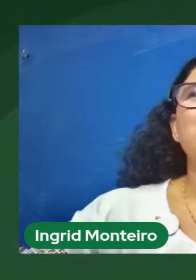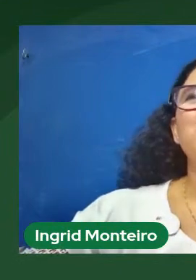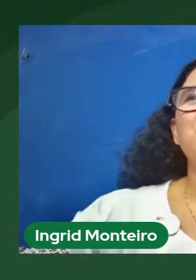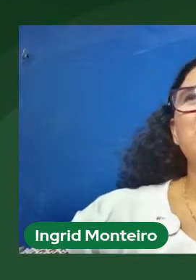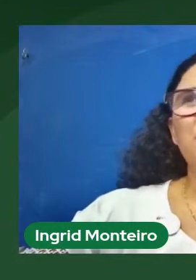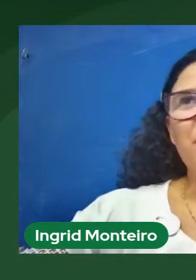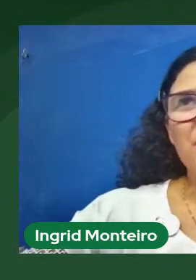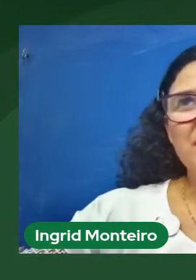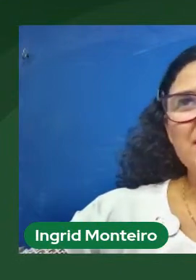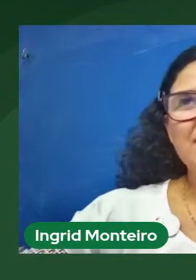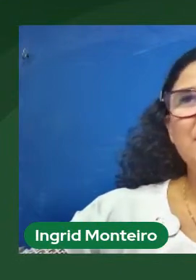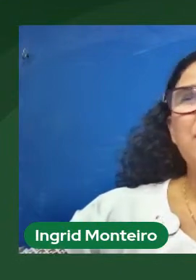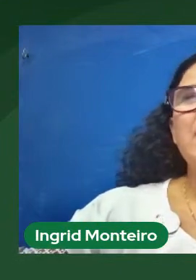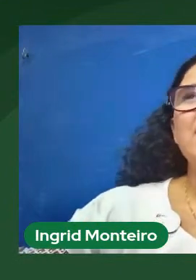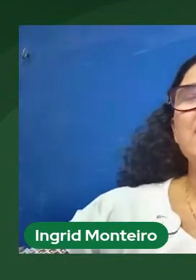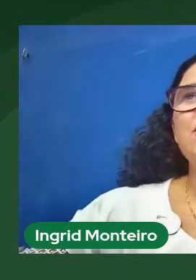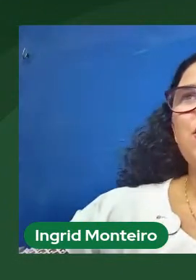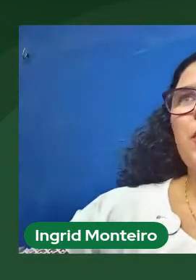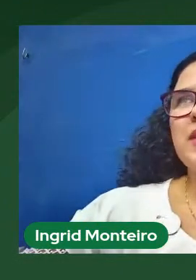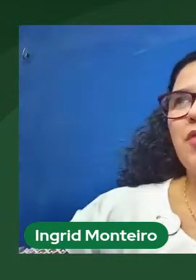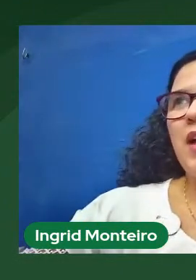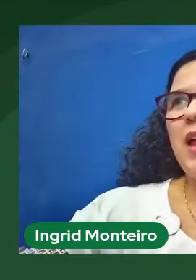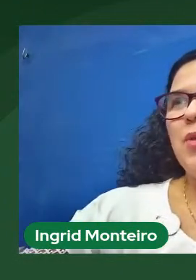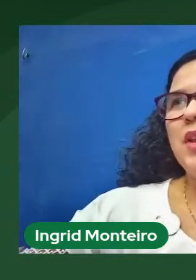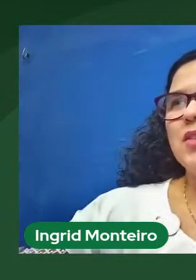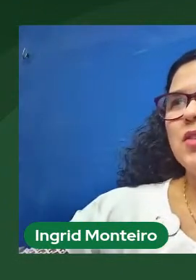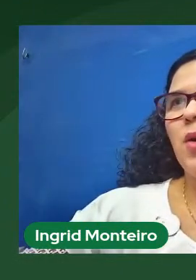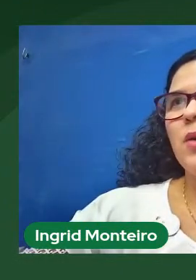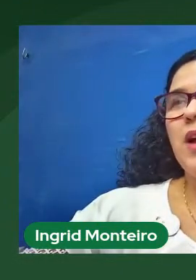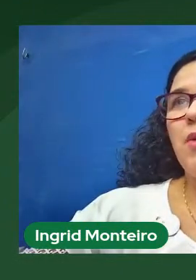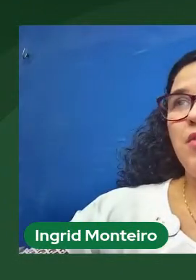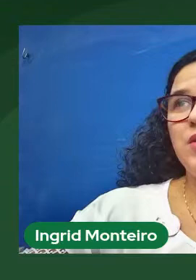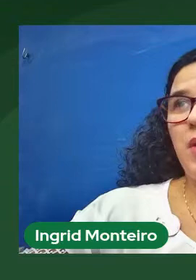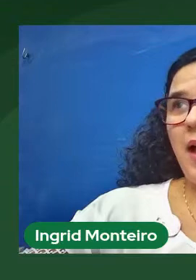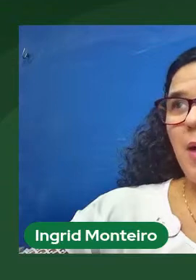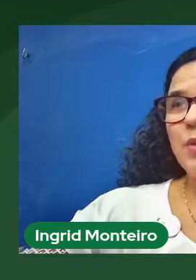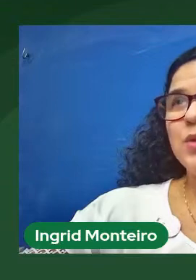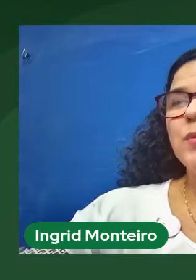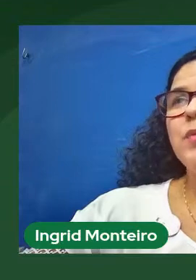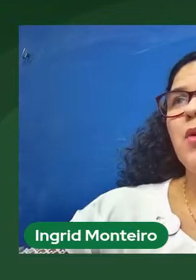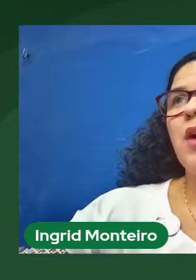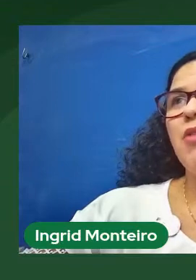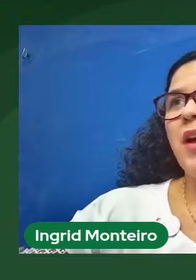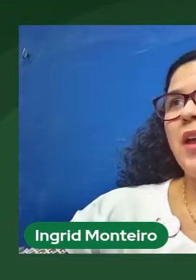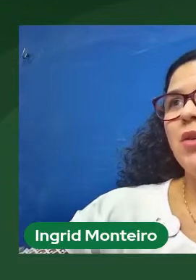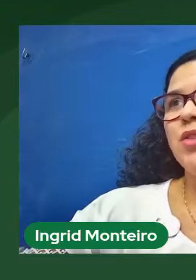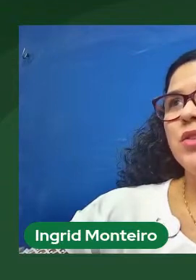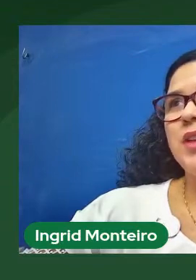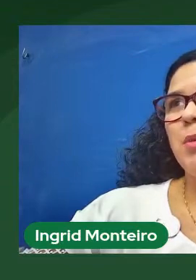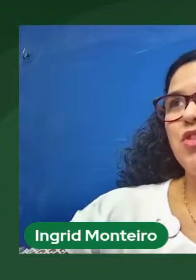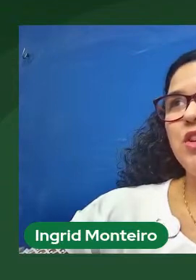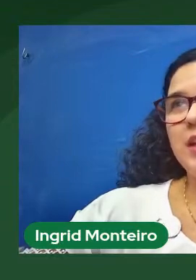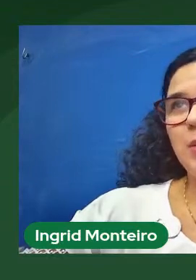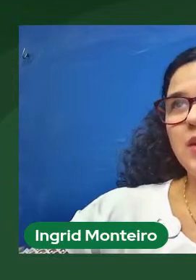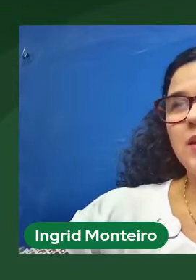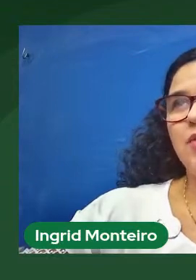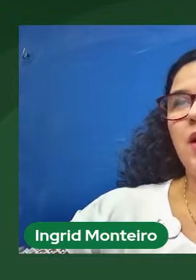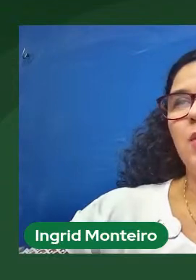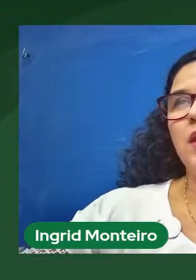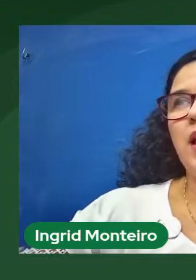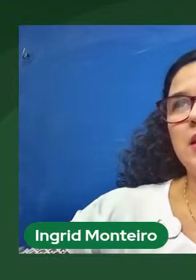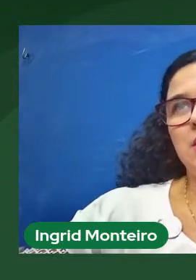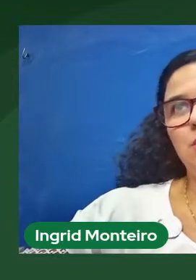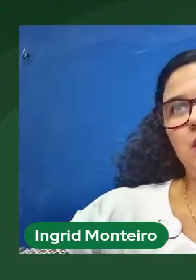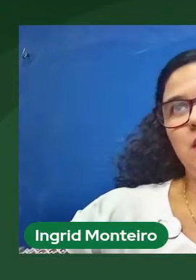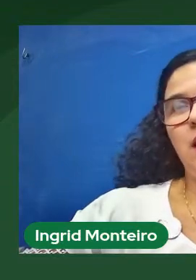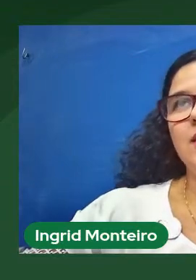Boa tarde a todos e todas. Antes de começar a falar, eu queria só dar um aviso rápido. O Rafael, nosso intérprete de Libras,